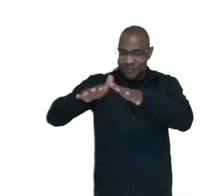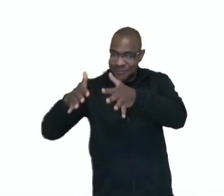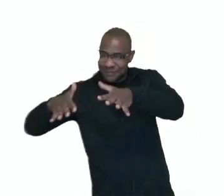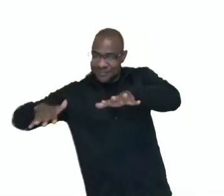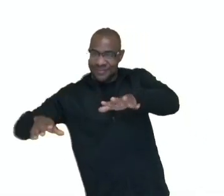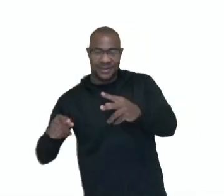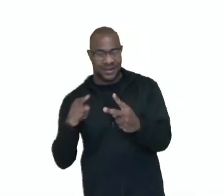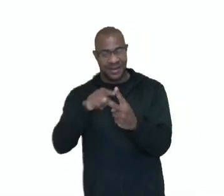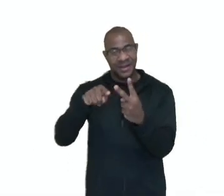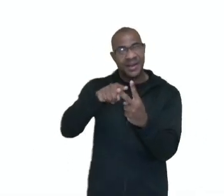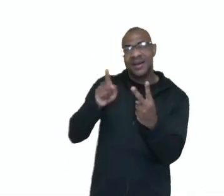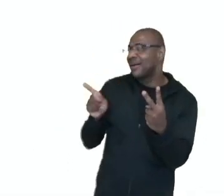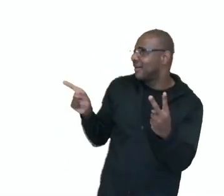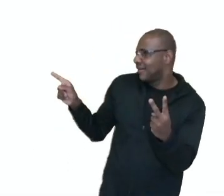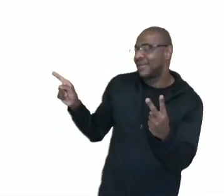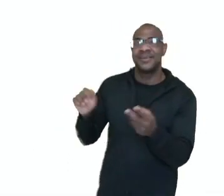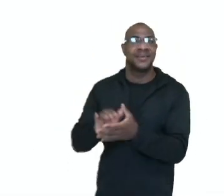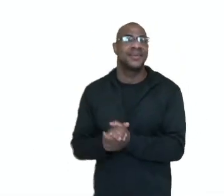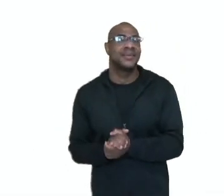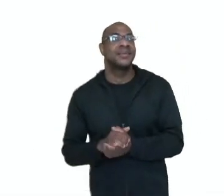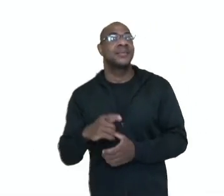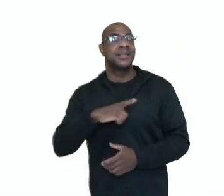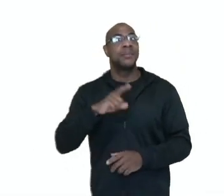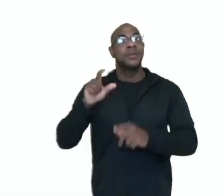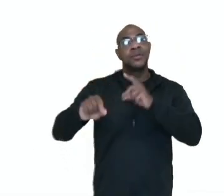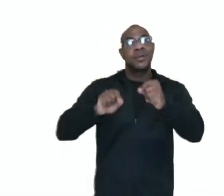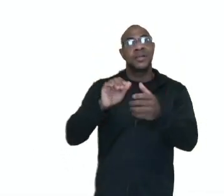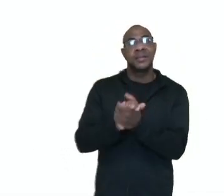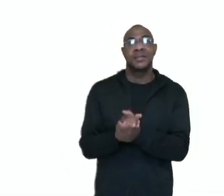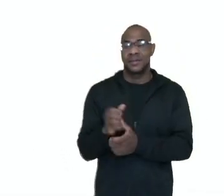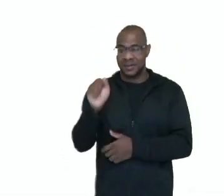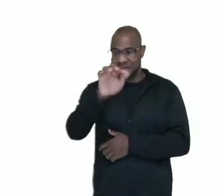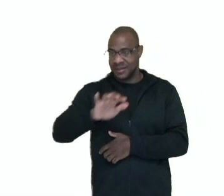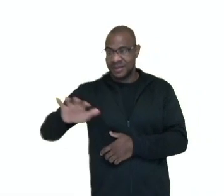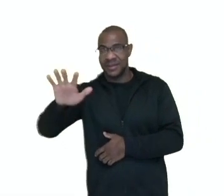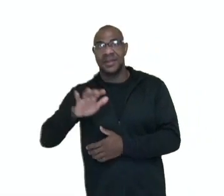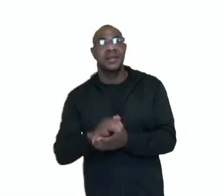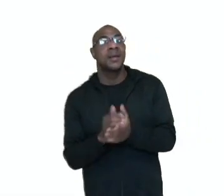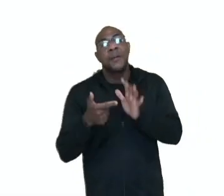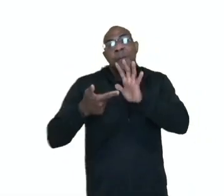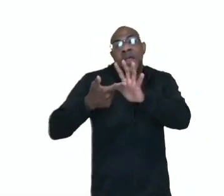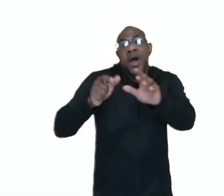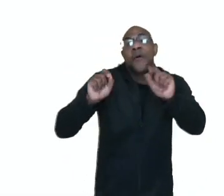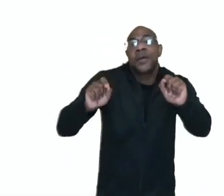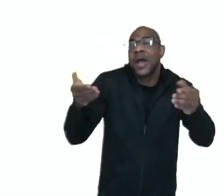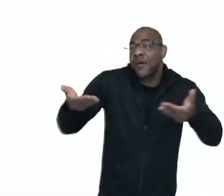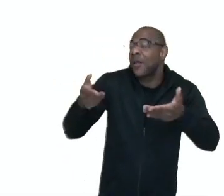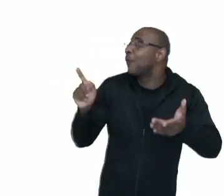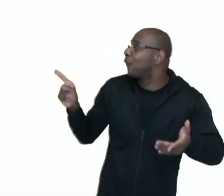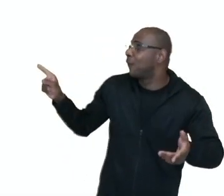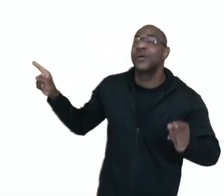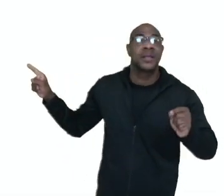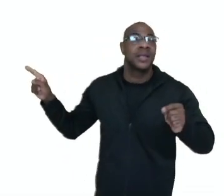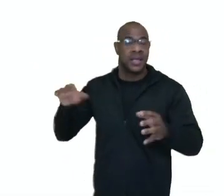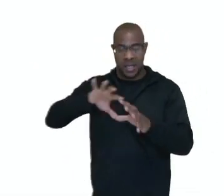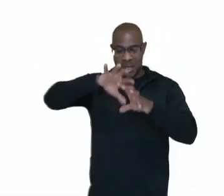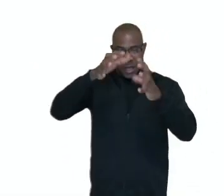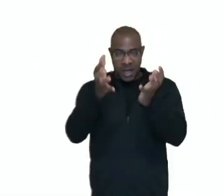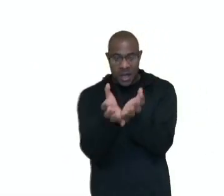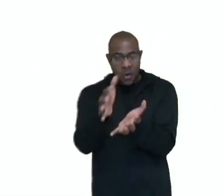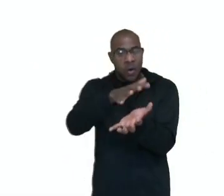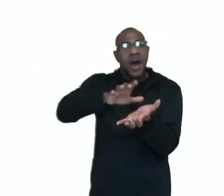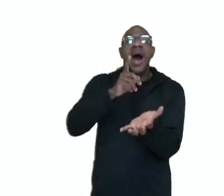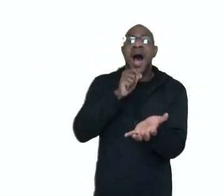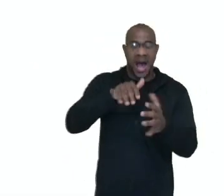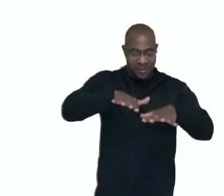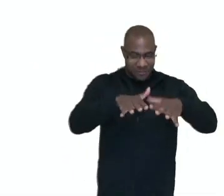salgada. Água doce e água salgada, nós temos aqui essas duas imagens e quero destacar para você que o ecossistema de água